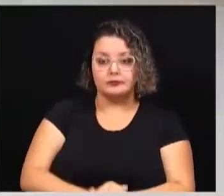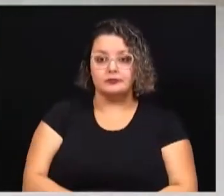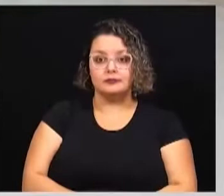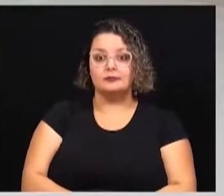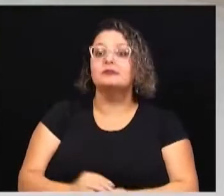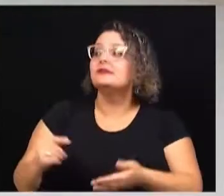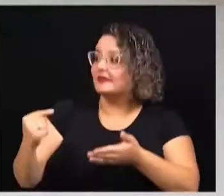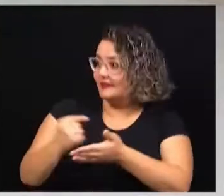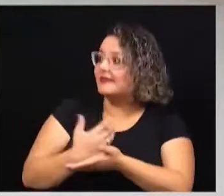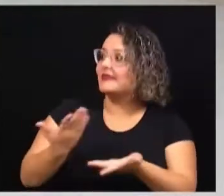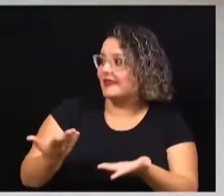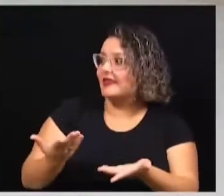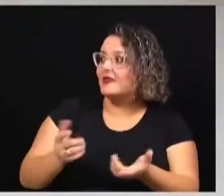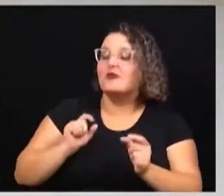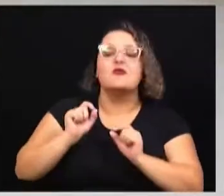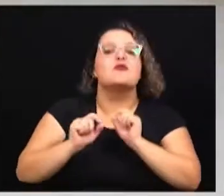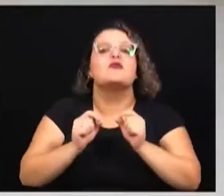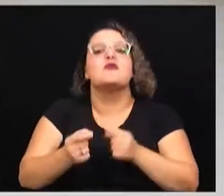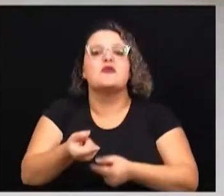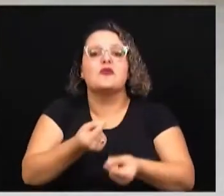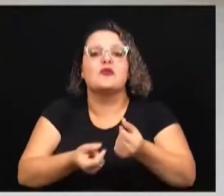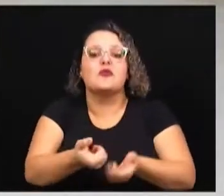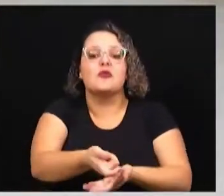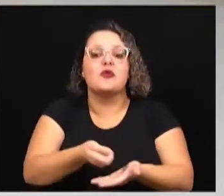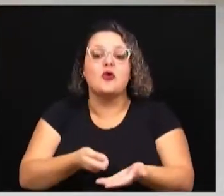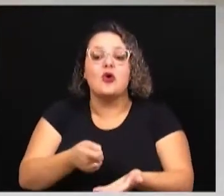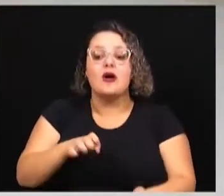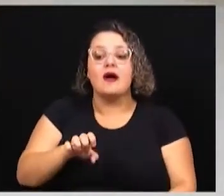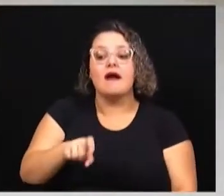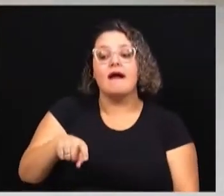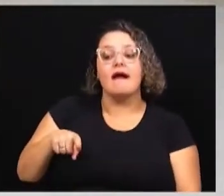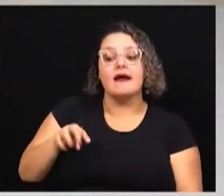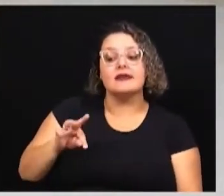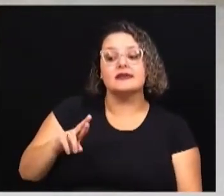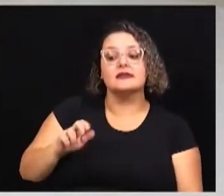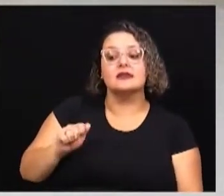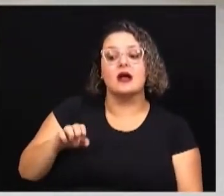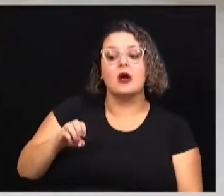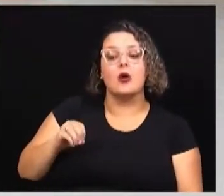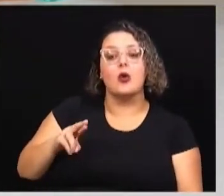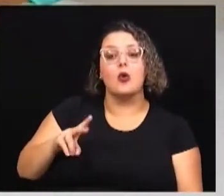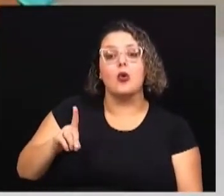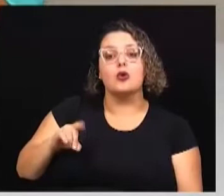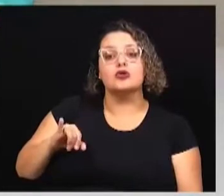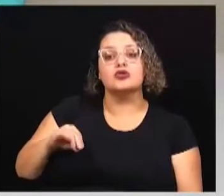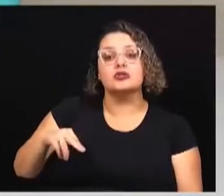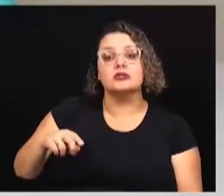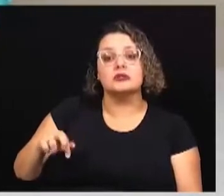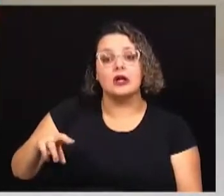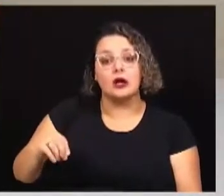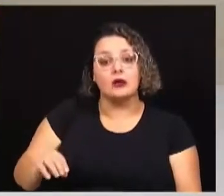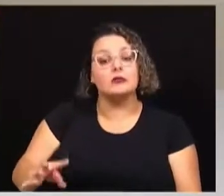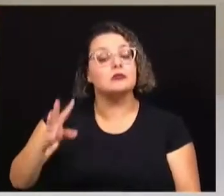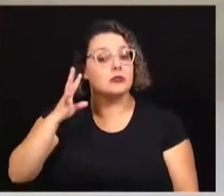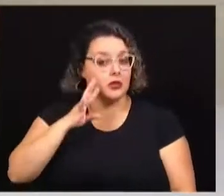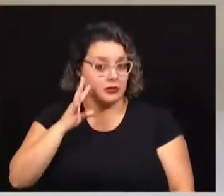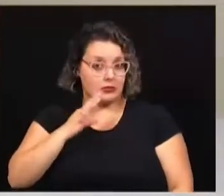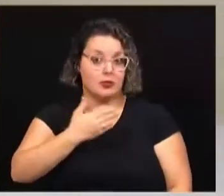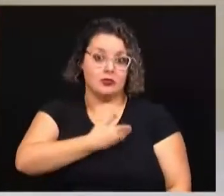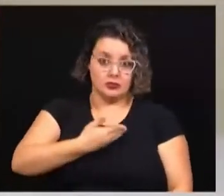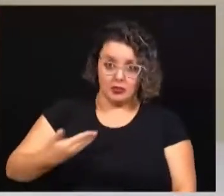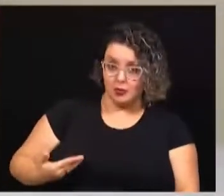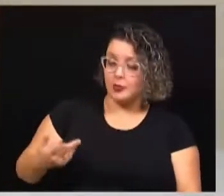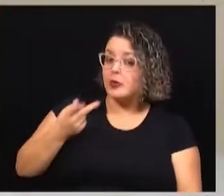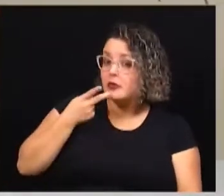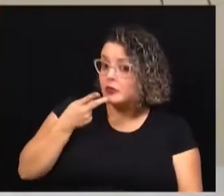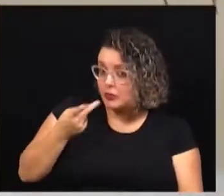estava perguntando, do que se né? trata Exatamente, o saque extraordinário. Isso é uma coisa muito bacana que o governo, né, como